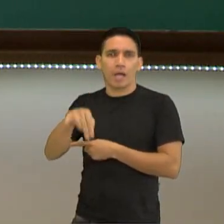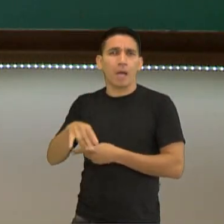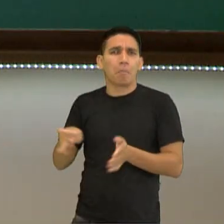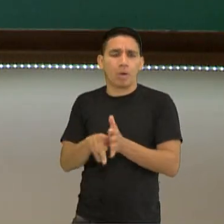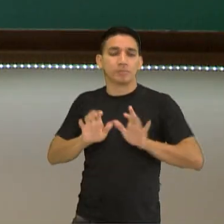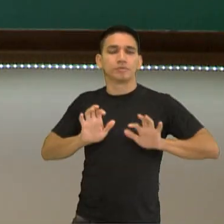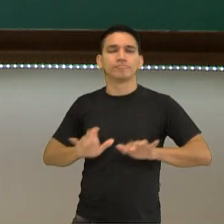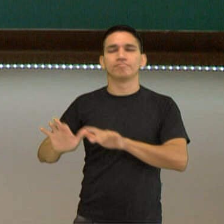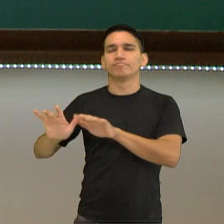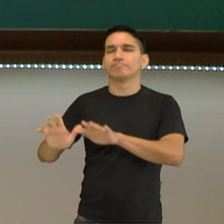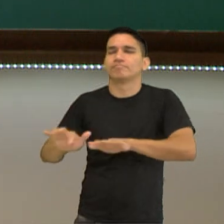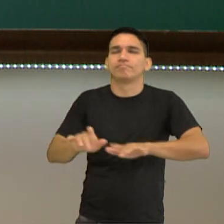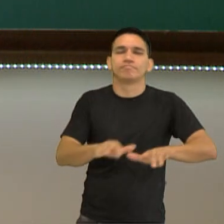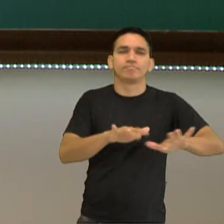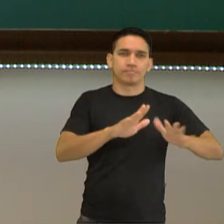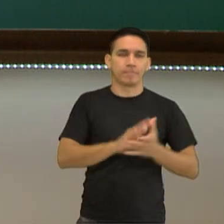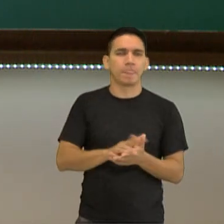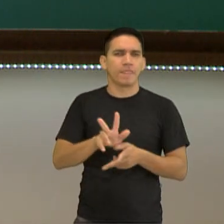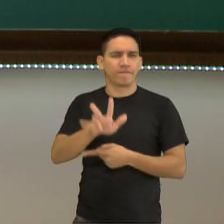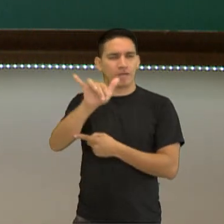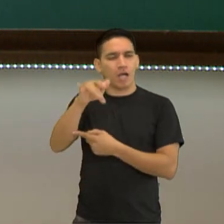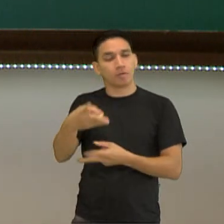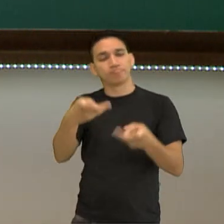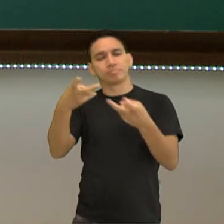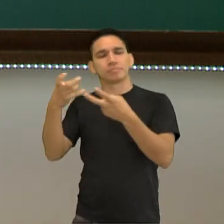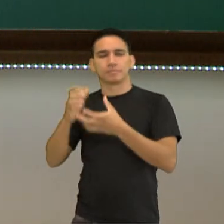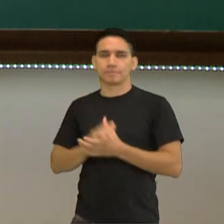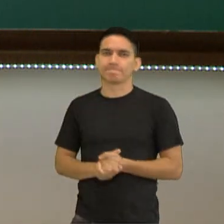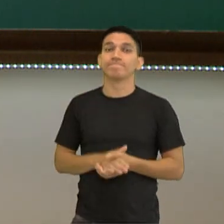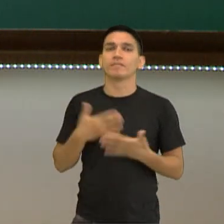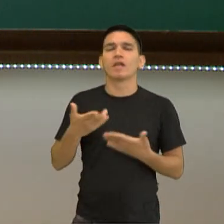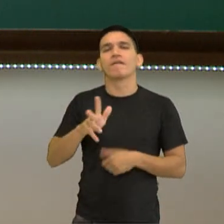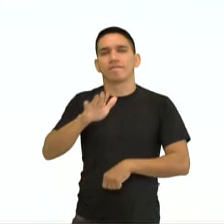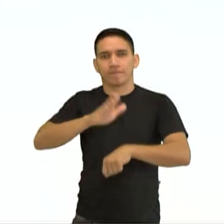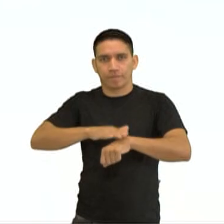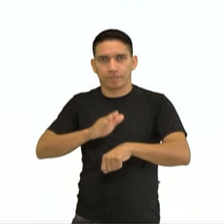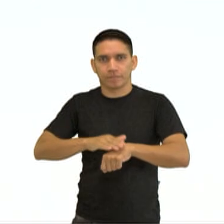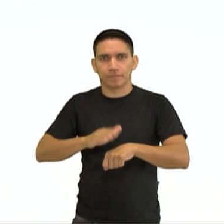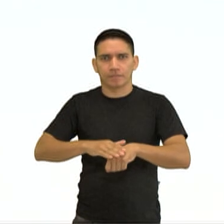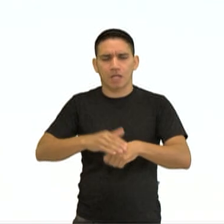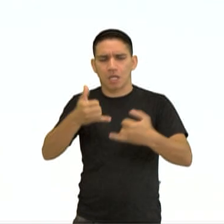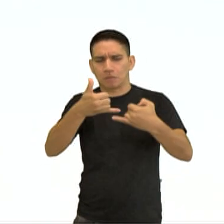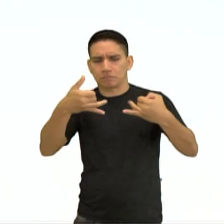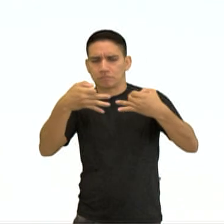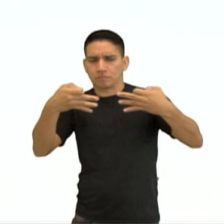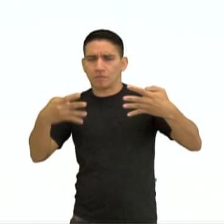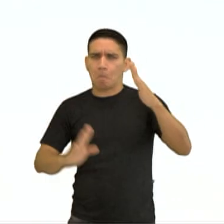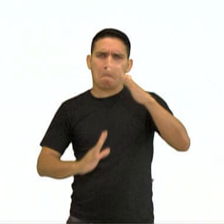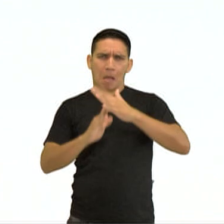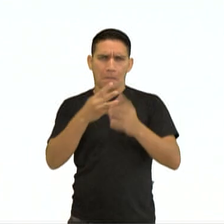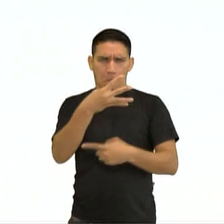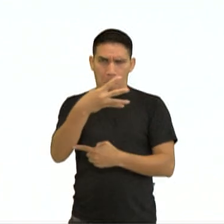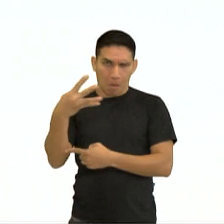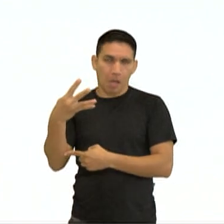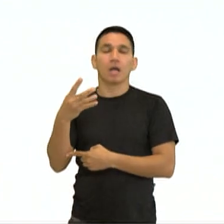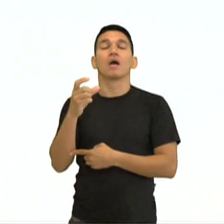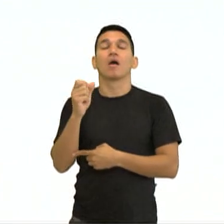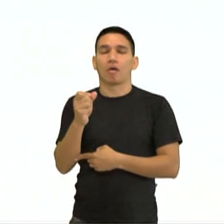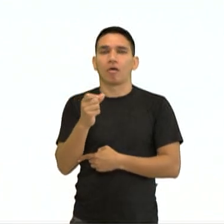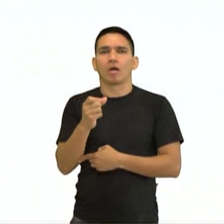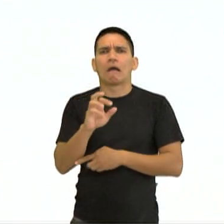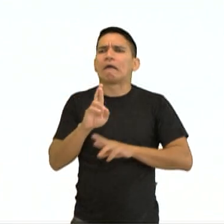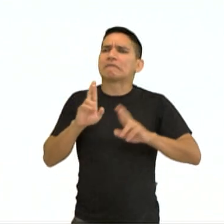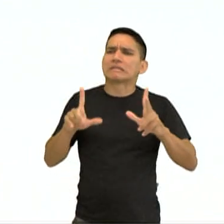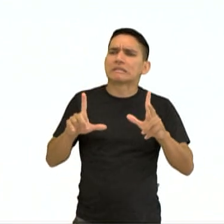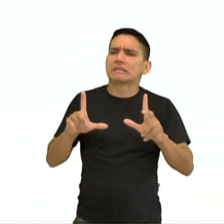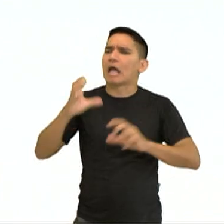A gente vai ver bastante ainda. Então, vamos escrever um texto de máximo 4 linhas, onde pode diferenciar uma cantata